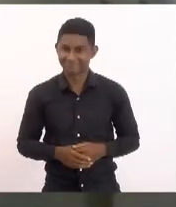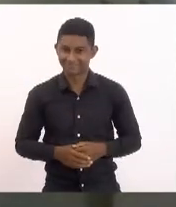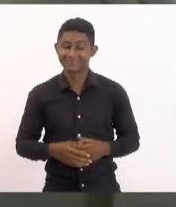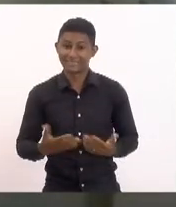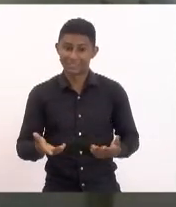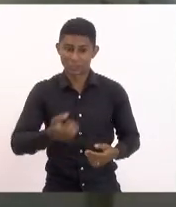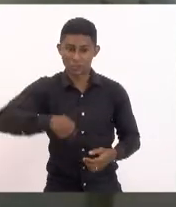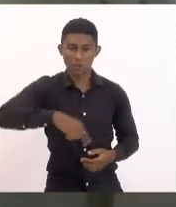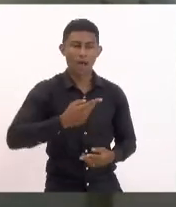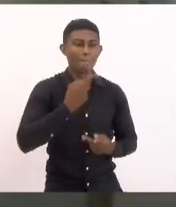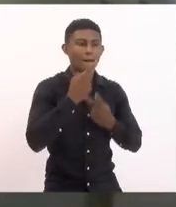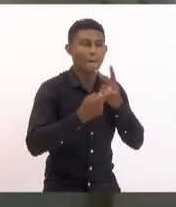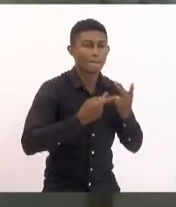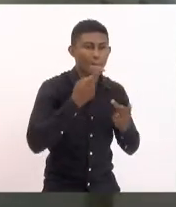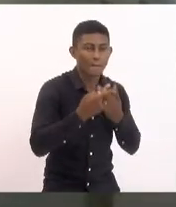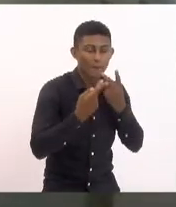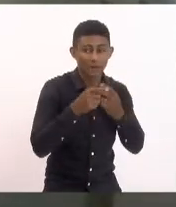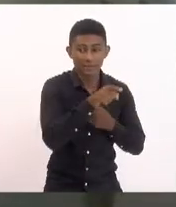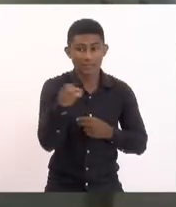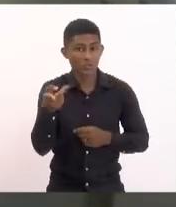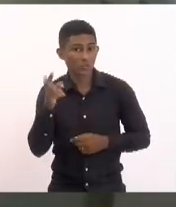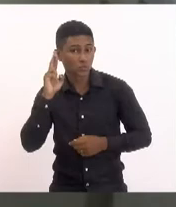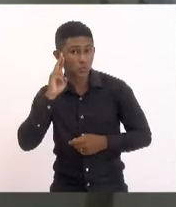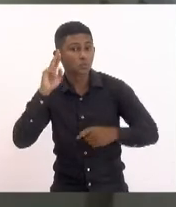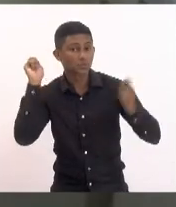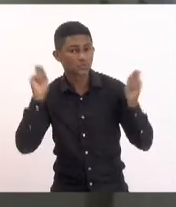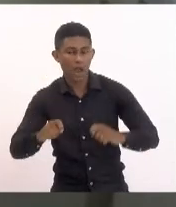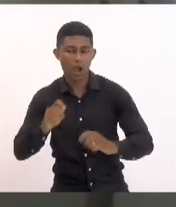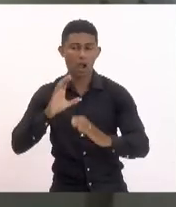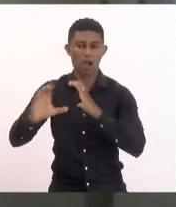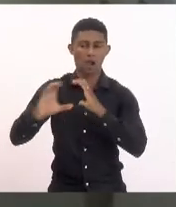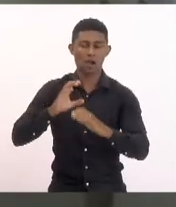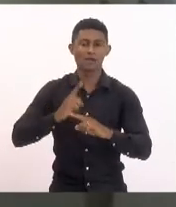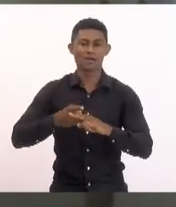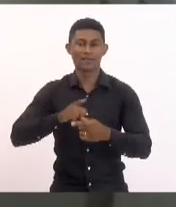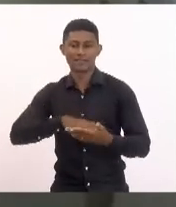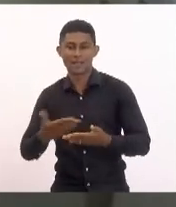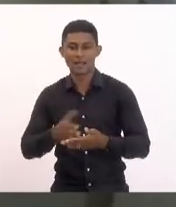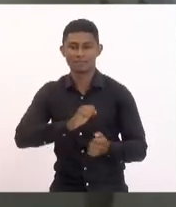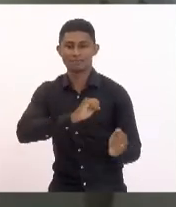voz a quem tem deficiência auditiva.